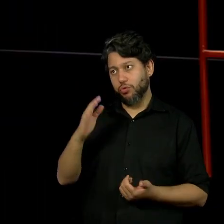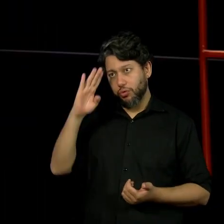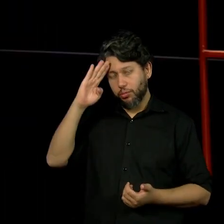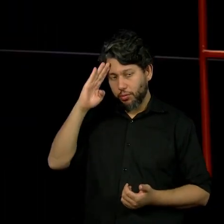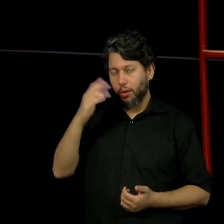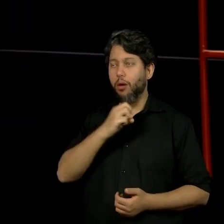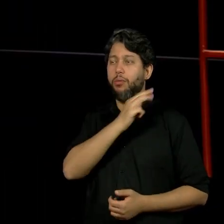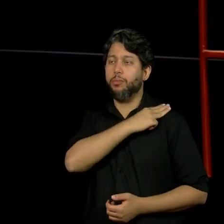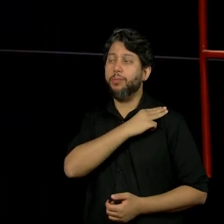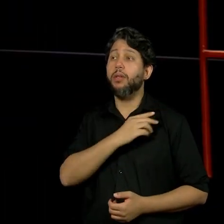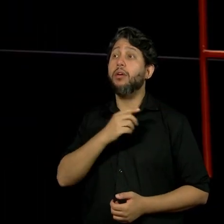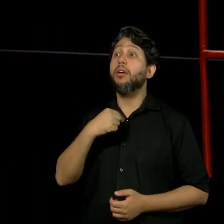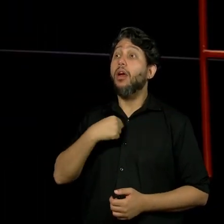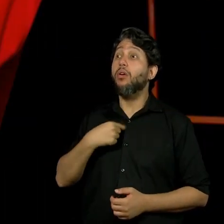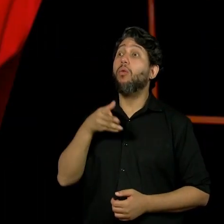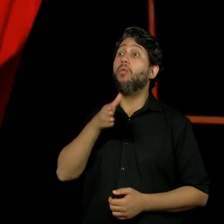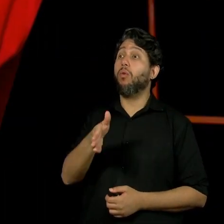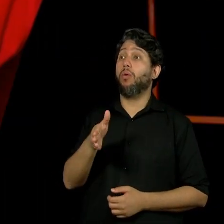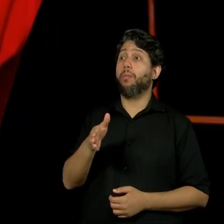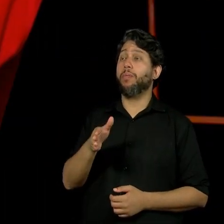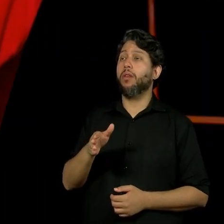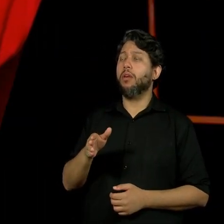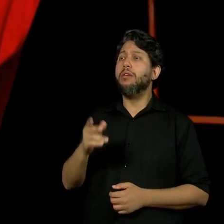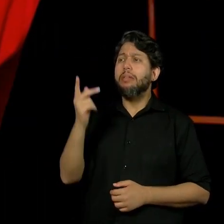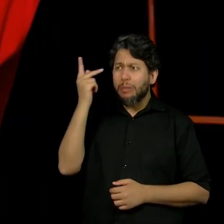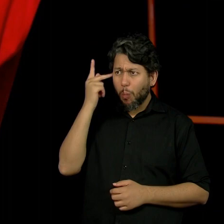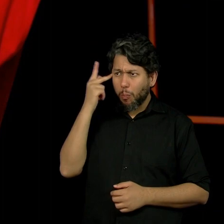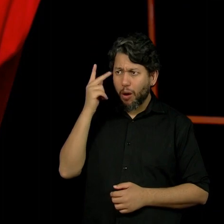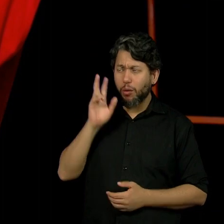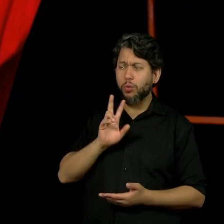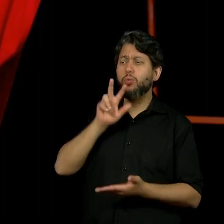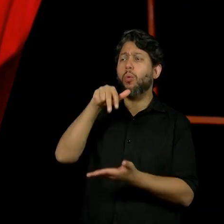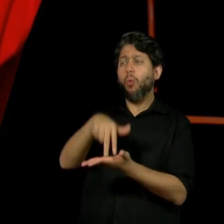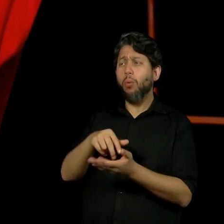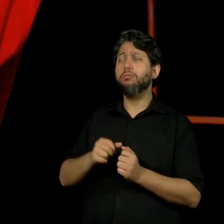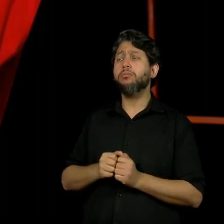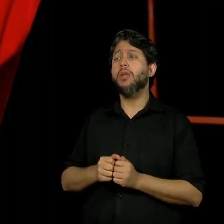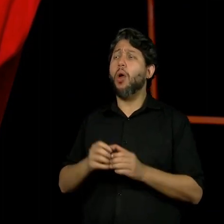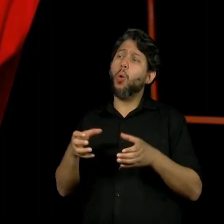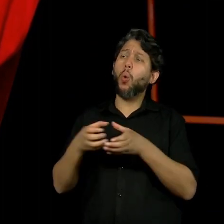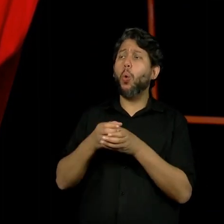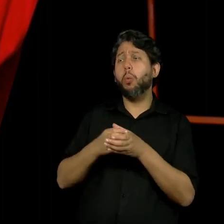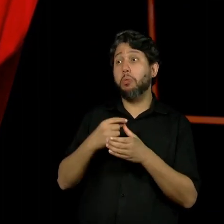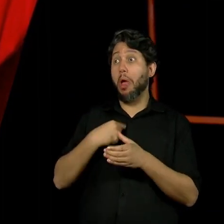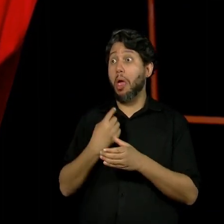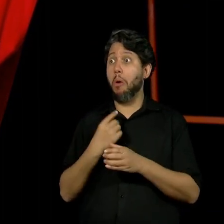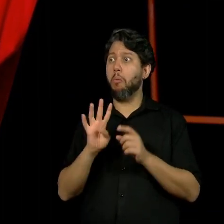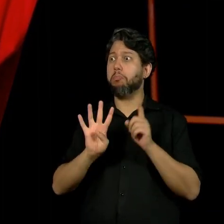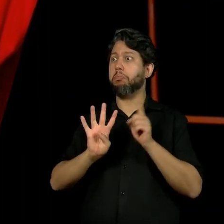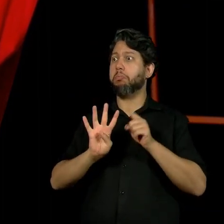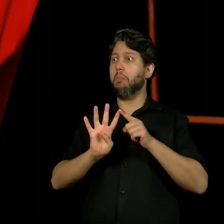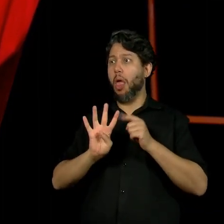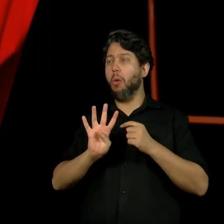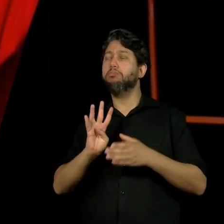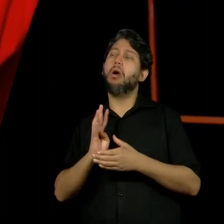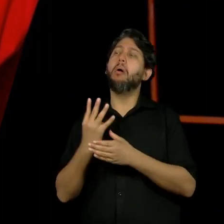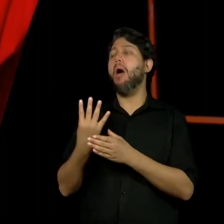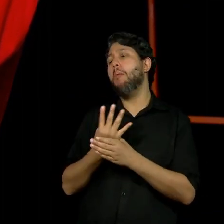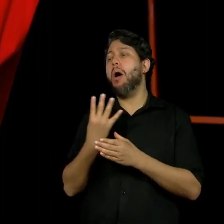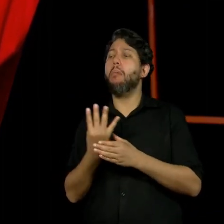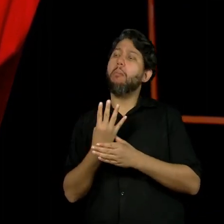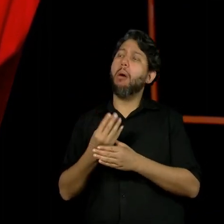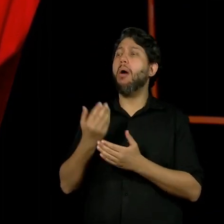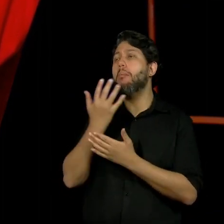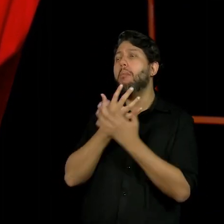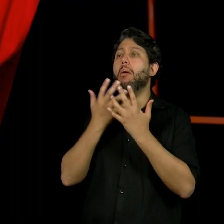lá a capela evangélica. Quando chega a São Paulo, dou baixa, tal, cantando nesse conjunto, formamos o quarteto, e esse quarteto, falei,